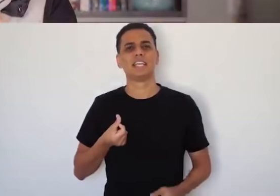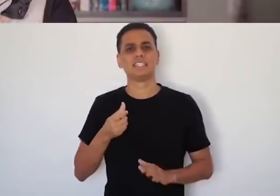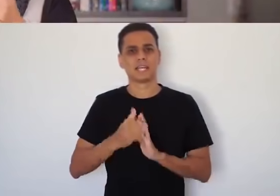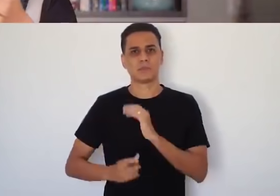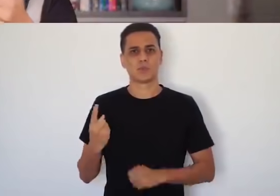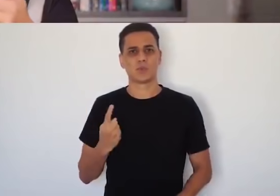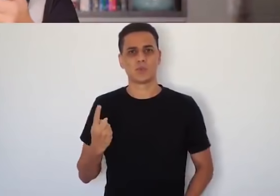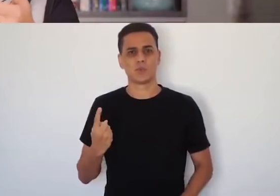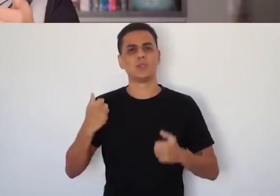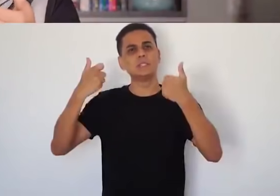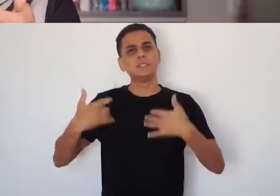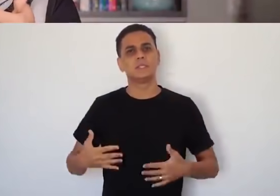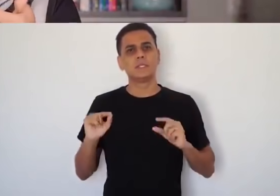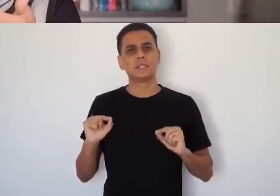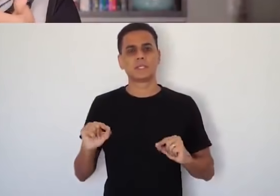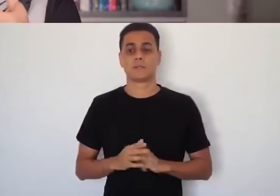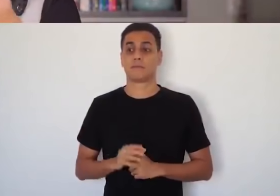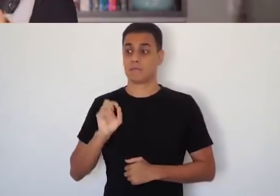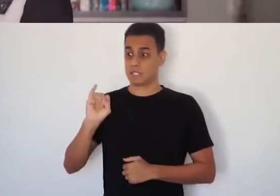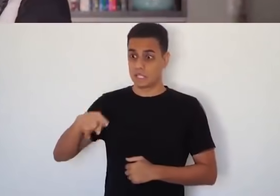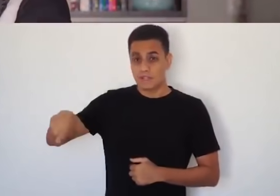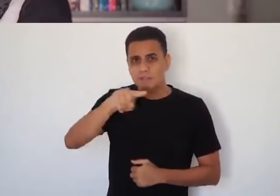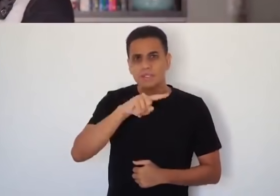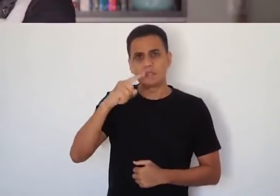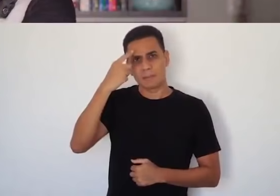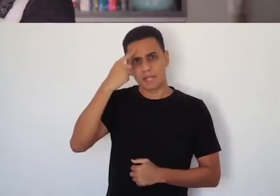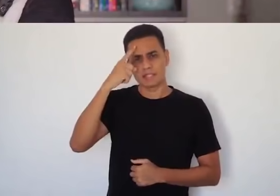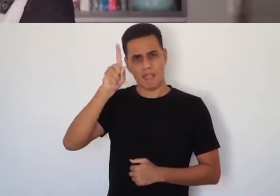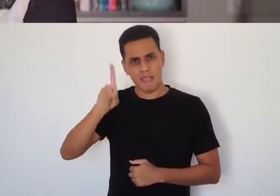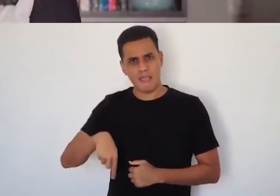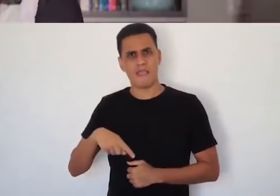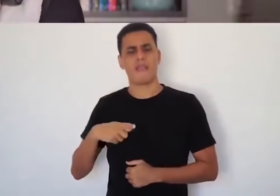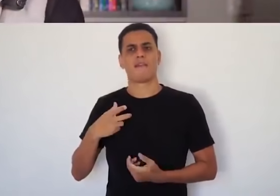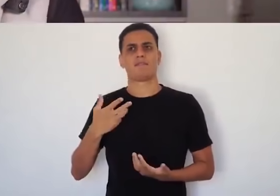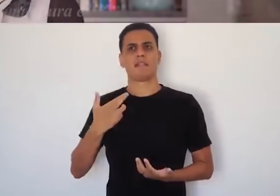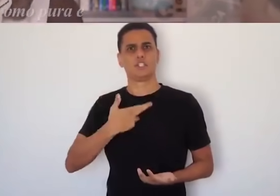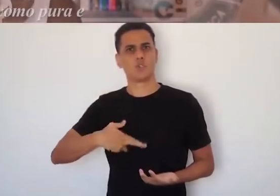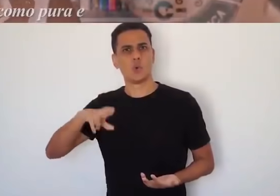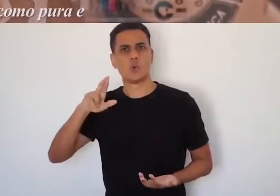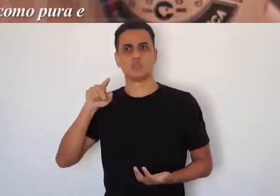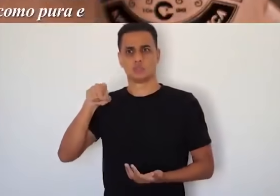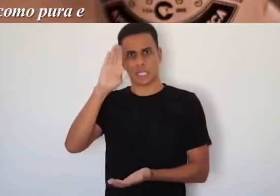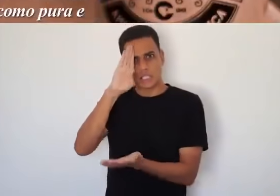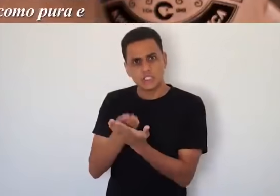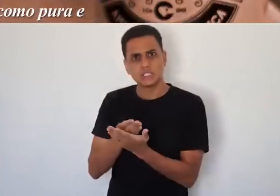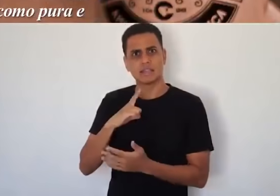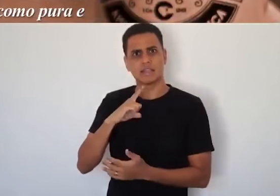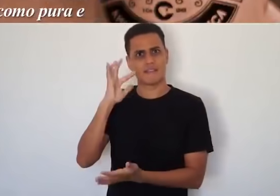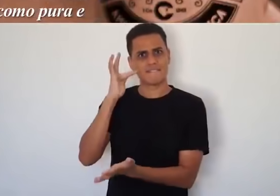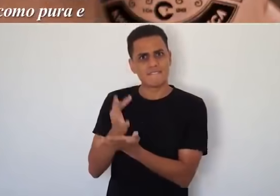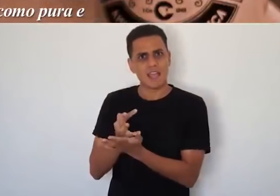Deus realmente, ele olha para ela e ele recebe isso como adoração, é